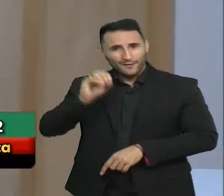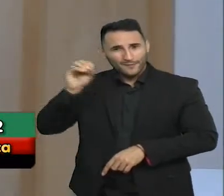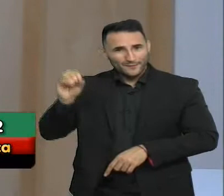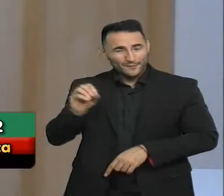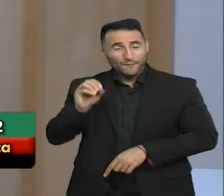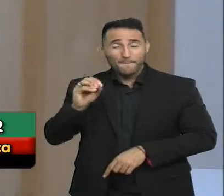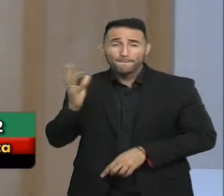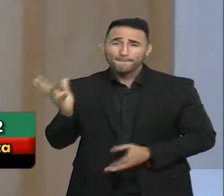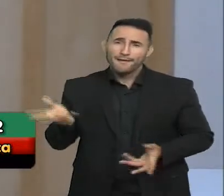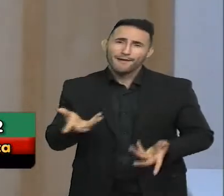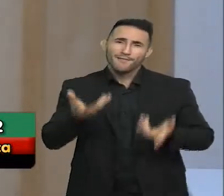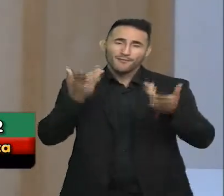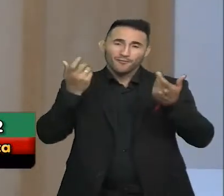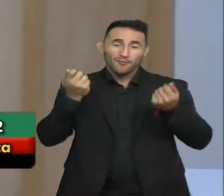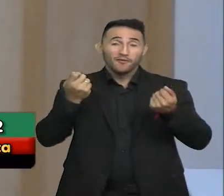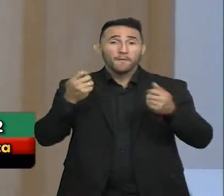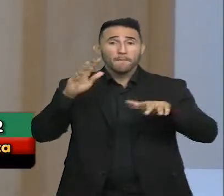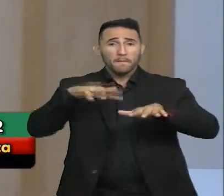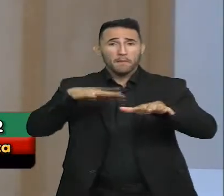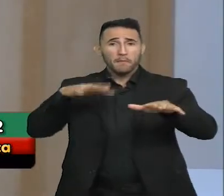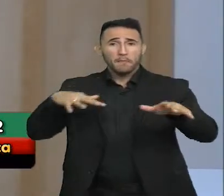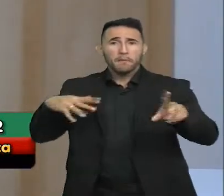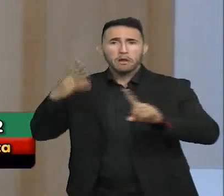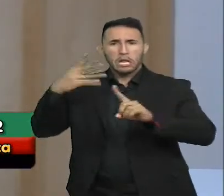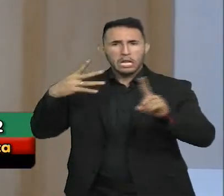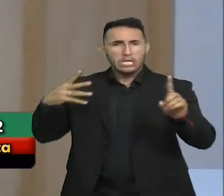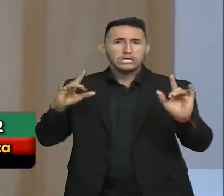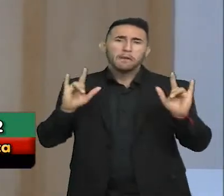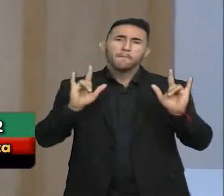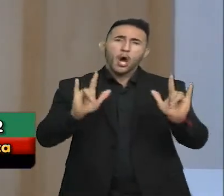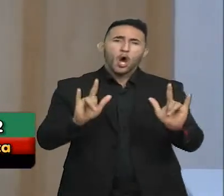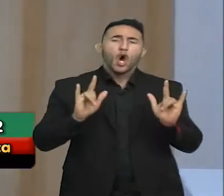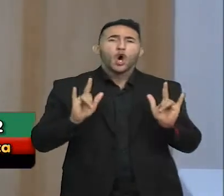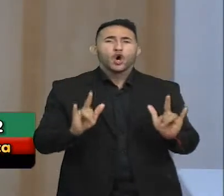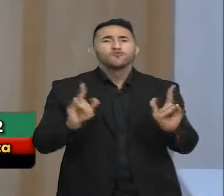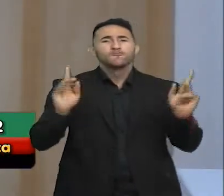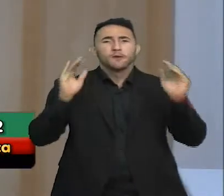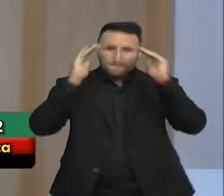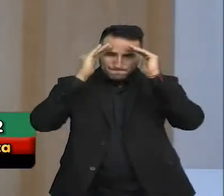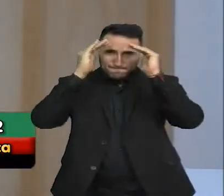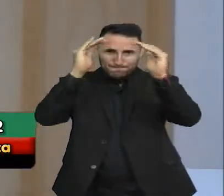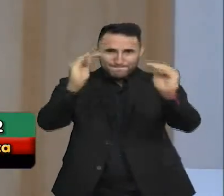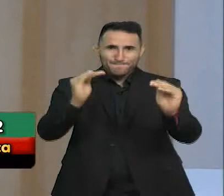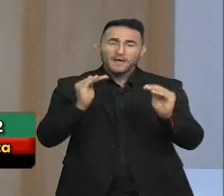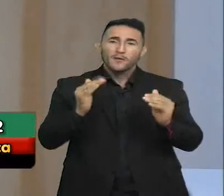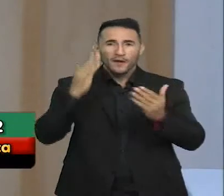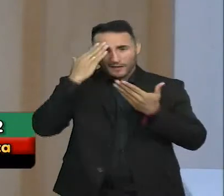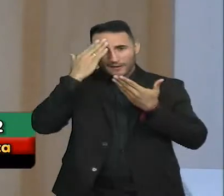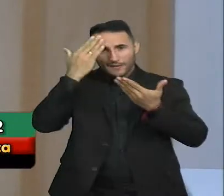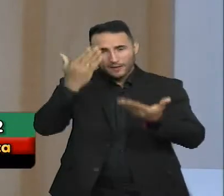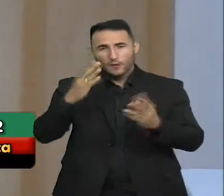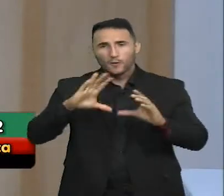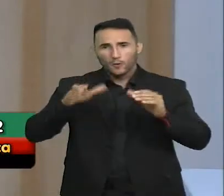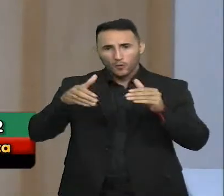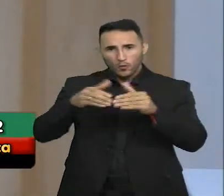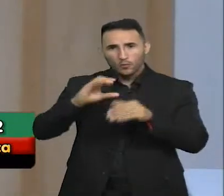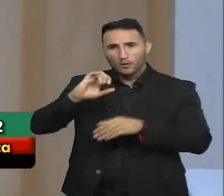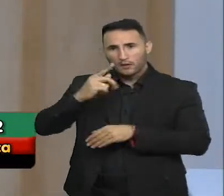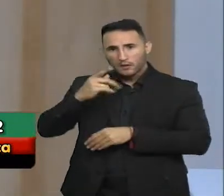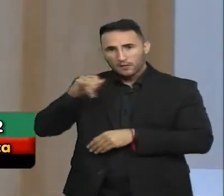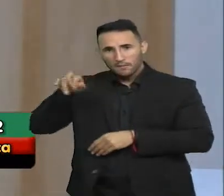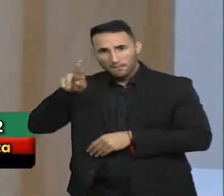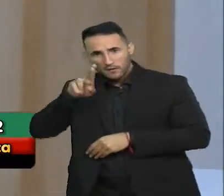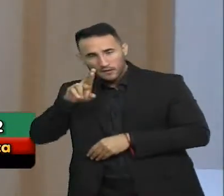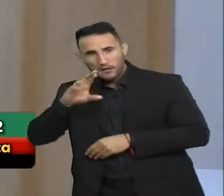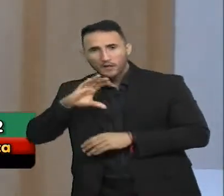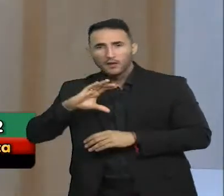foi maravilhosa, foi um ato de amor, de tolerância. Agradeço muito a participação da CEPIR nesse movimento, da